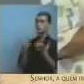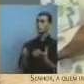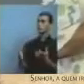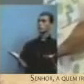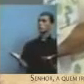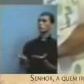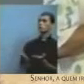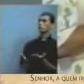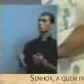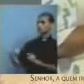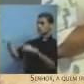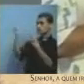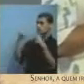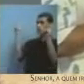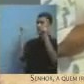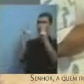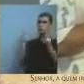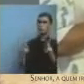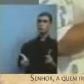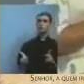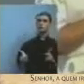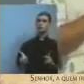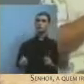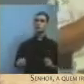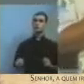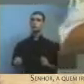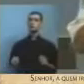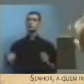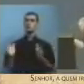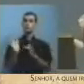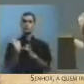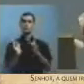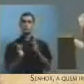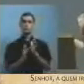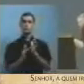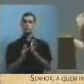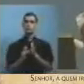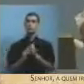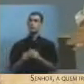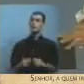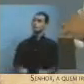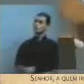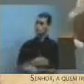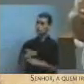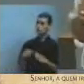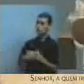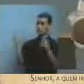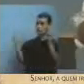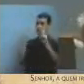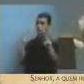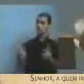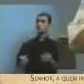A paz não é um projeto. A paz não é um código de normas. A paz não é um